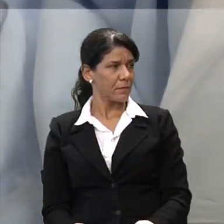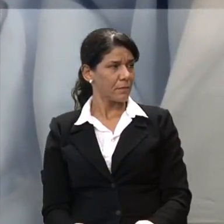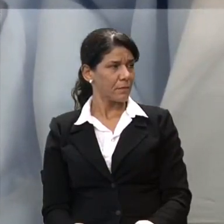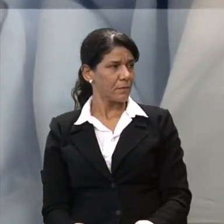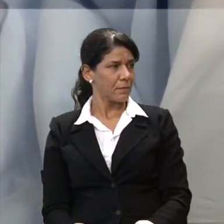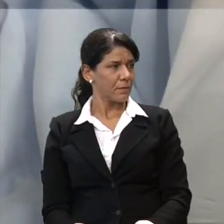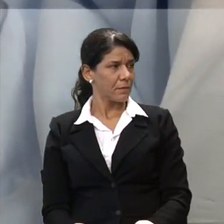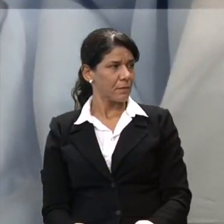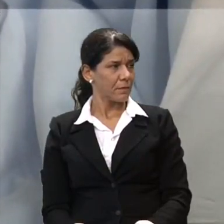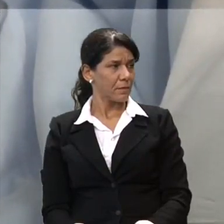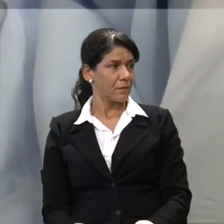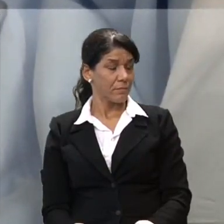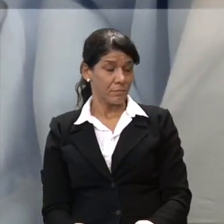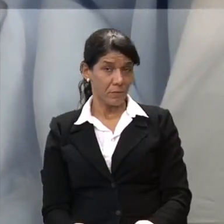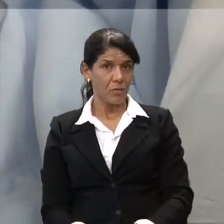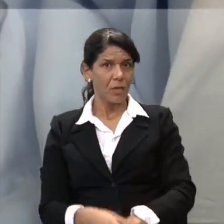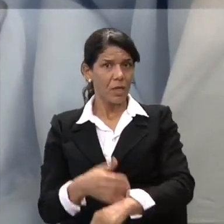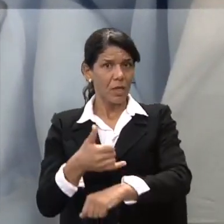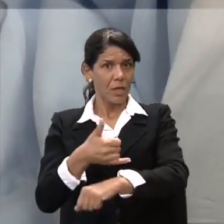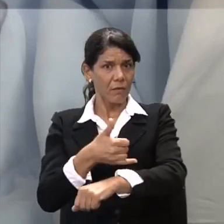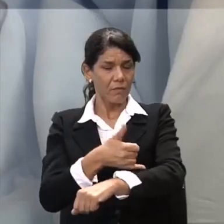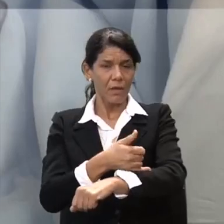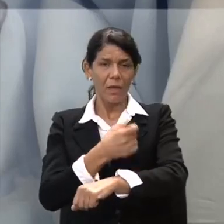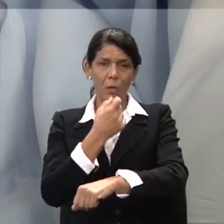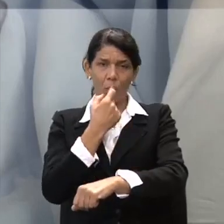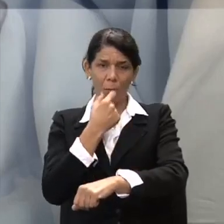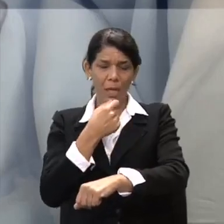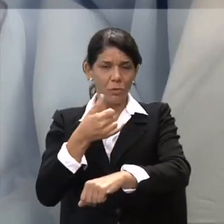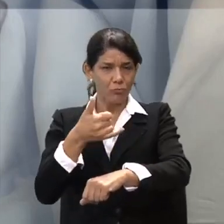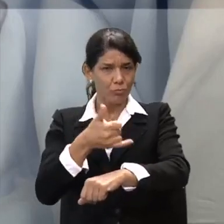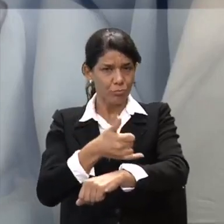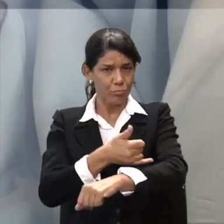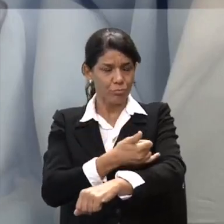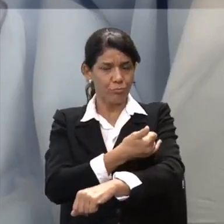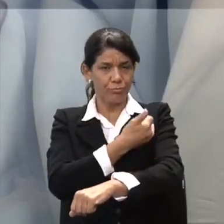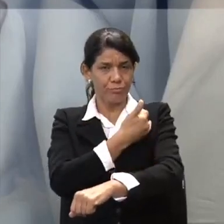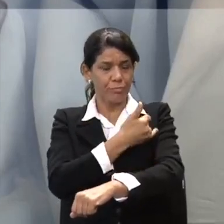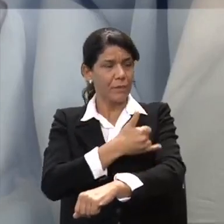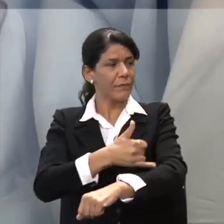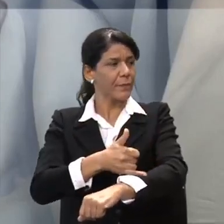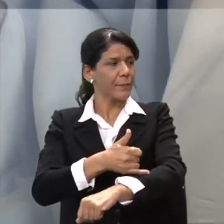via endovenosa, ou seja, dentro da veia.